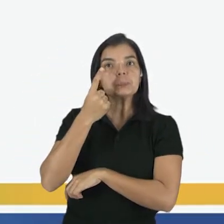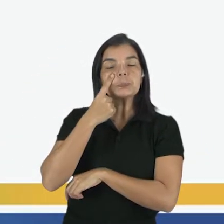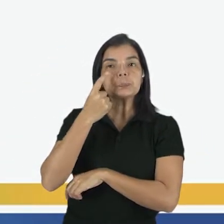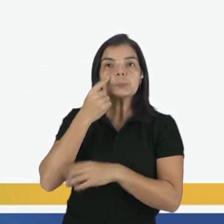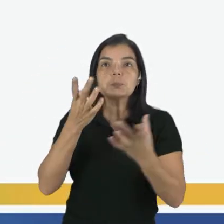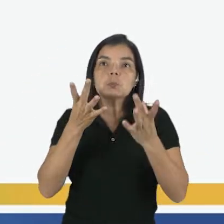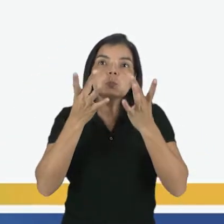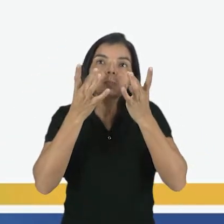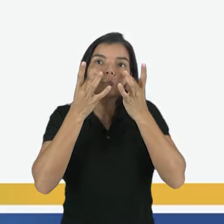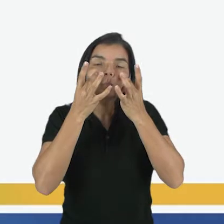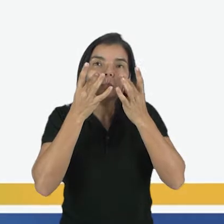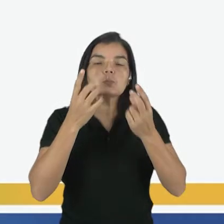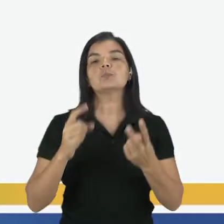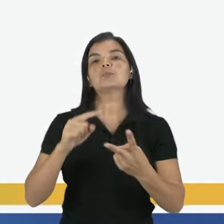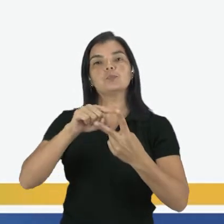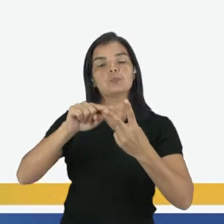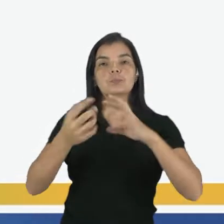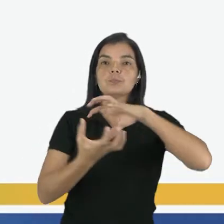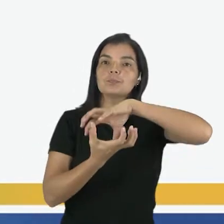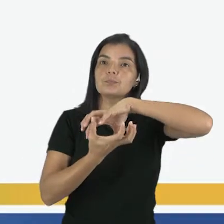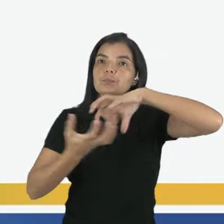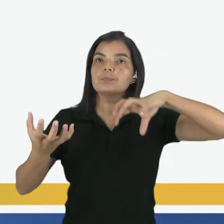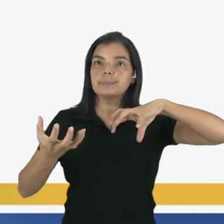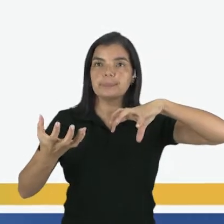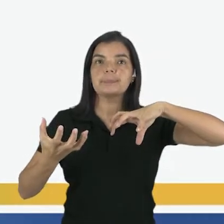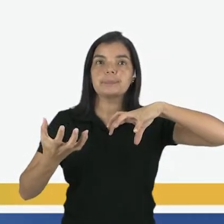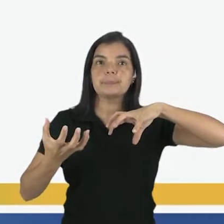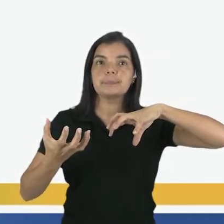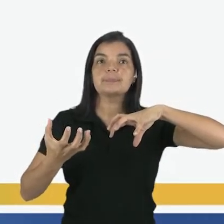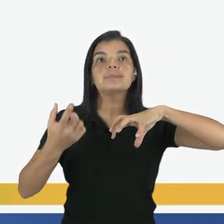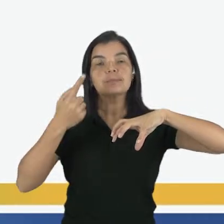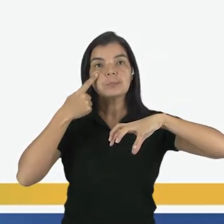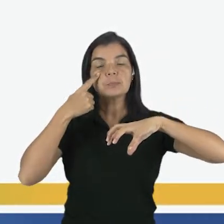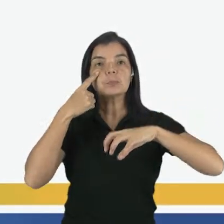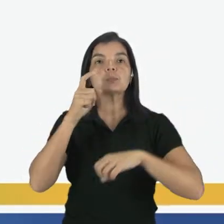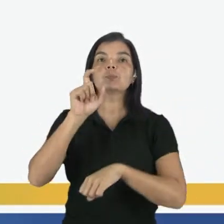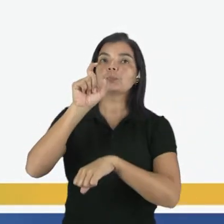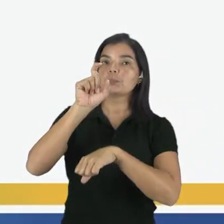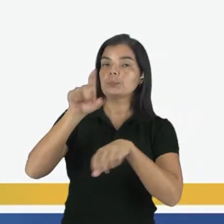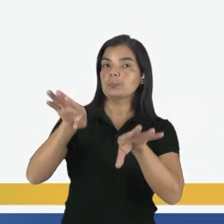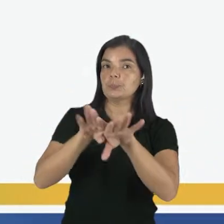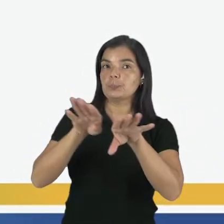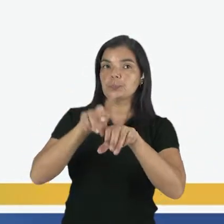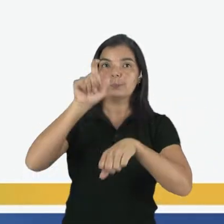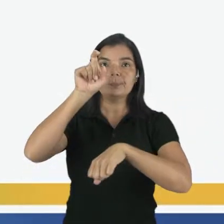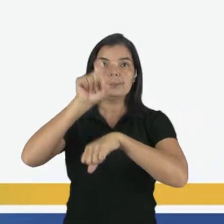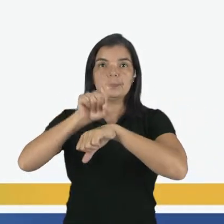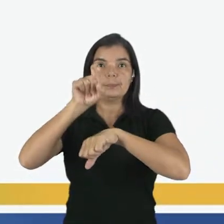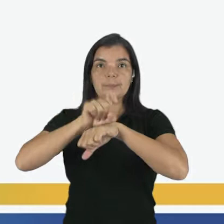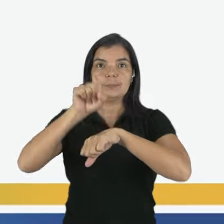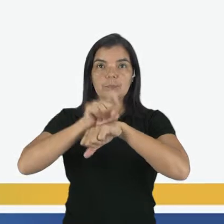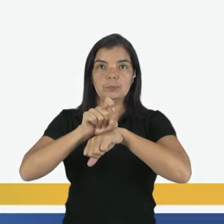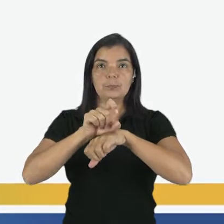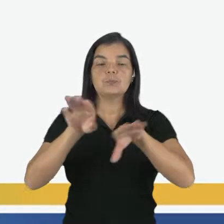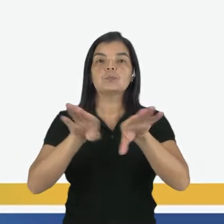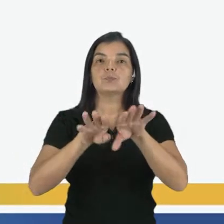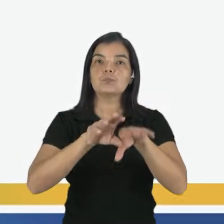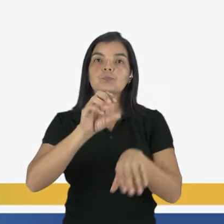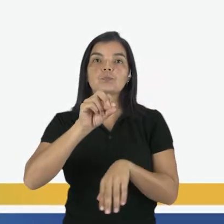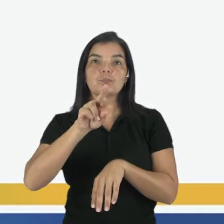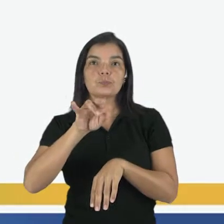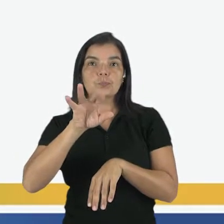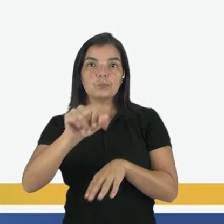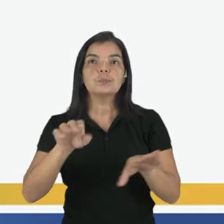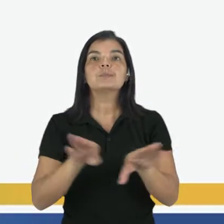vistas nitidamente dos dois hemisférios, tal qual a de Escorpião e a constelação de Órion.